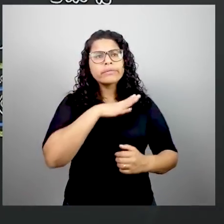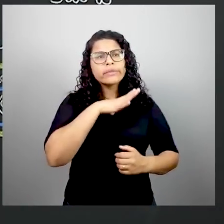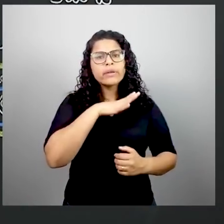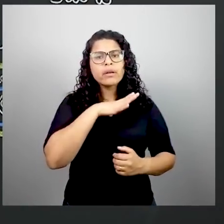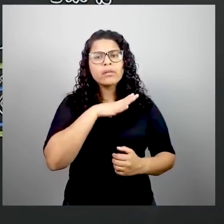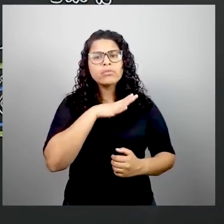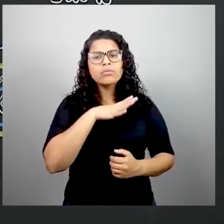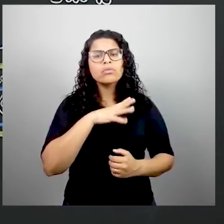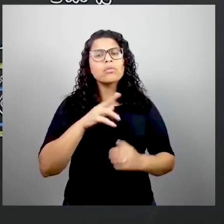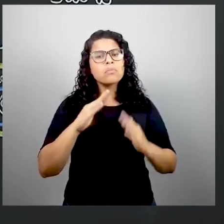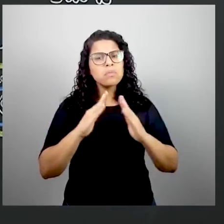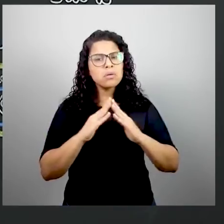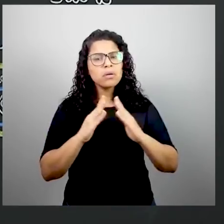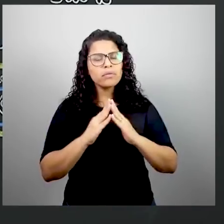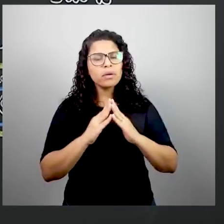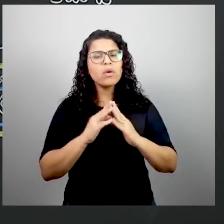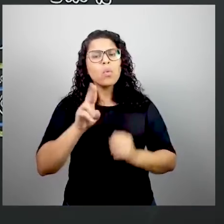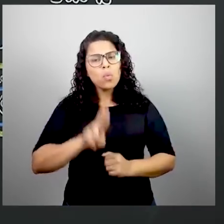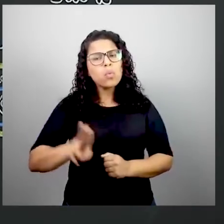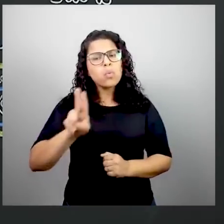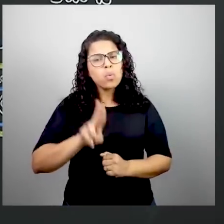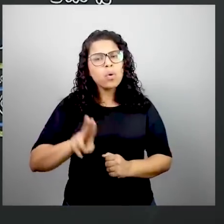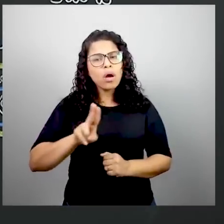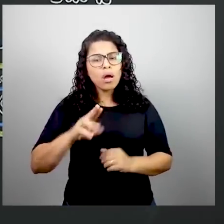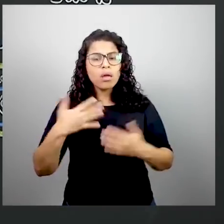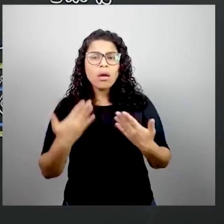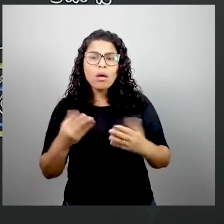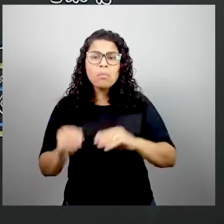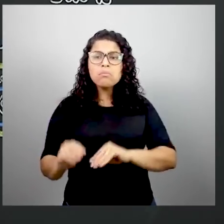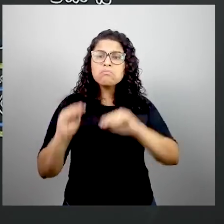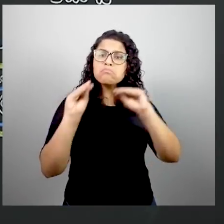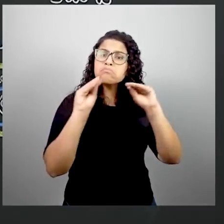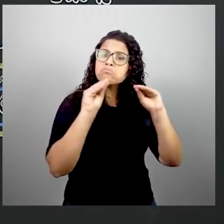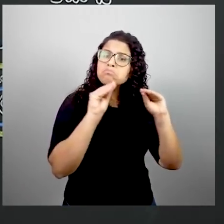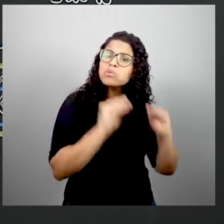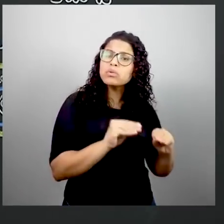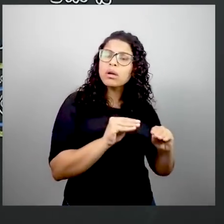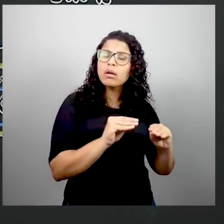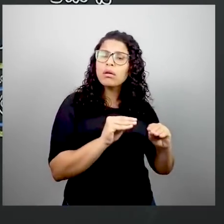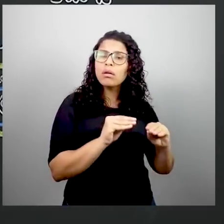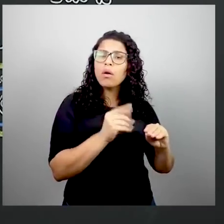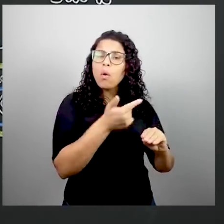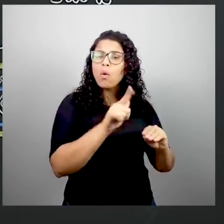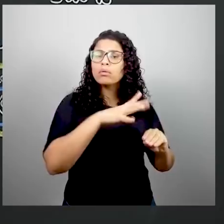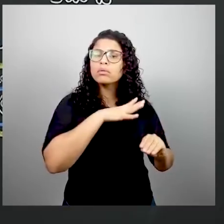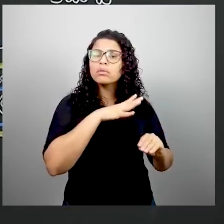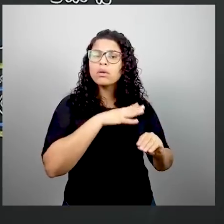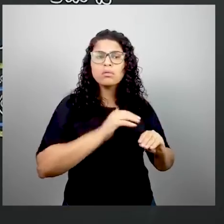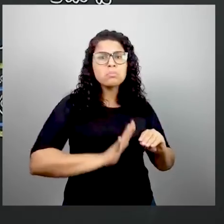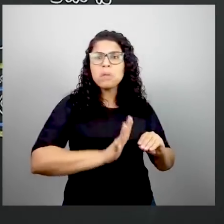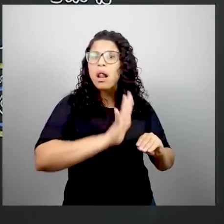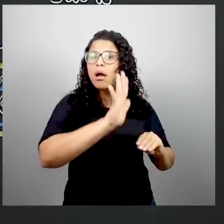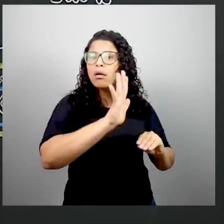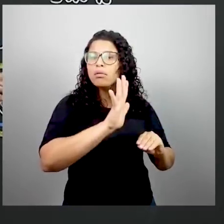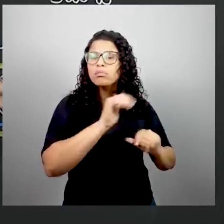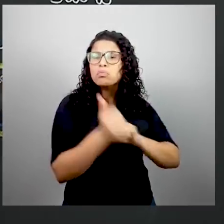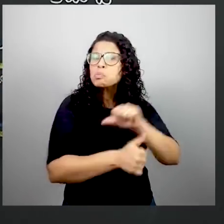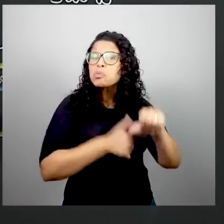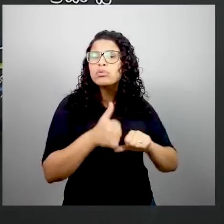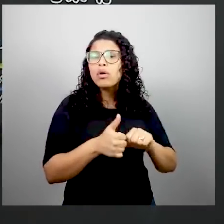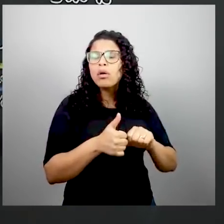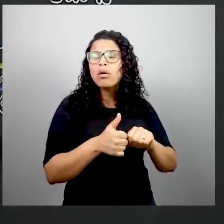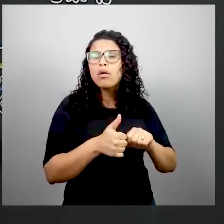cidade tal, usava a mesma coisa e era pouquinho. Me mudei para essa e a mesma coisa está mais caro. Por quê? Porque